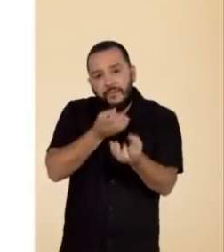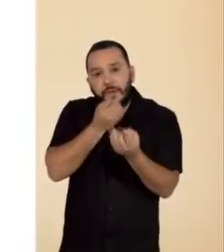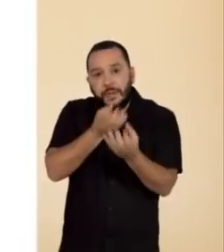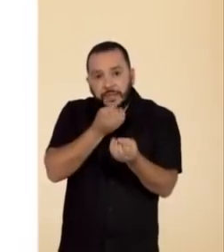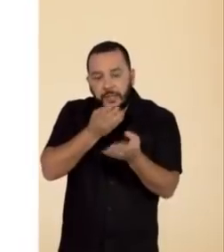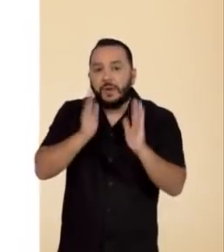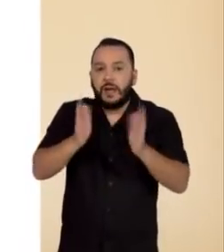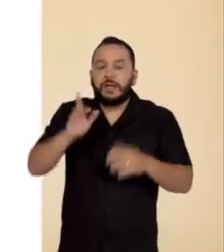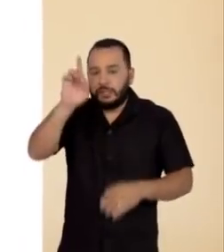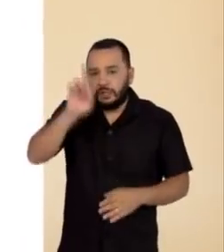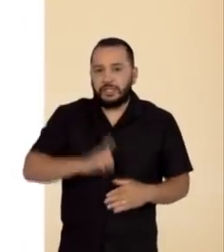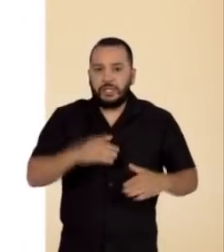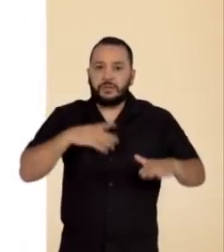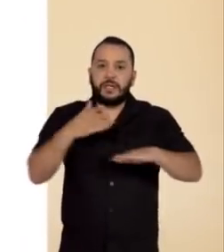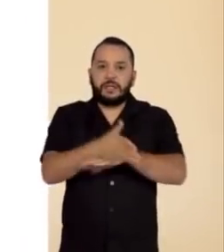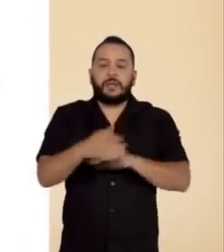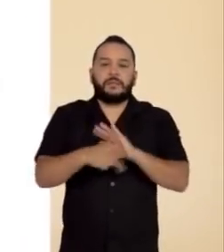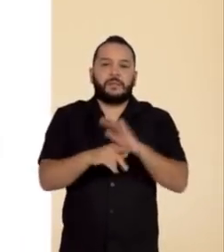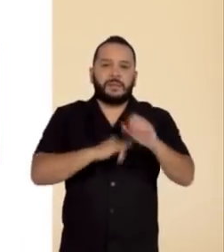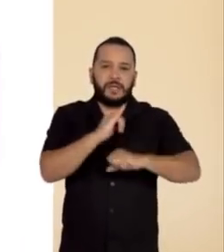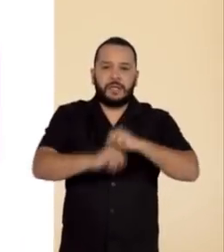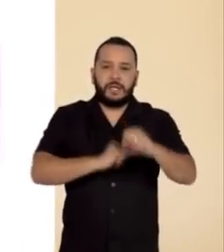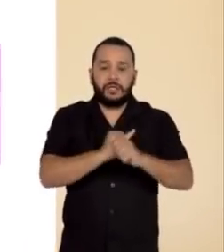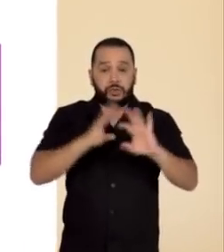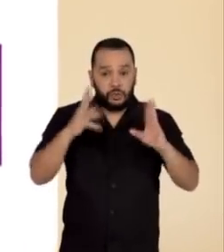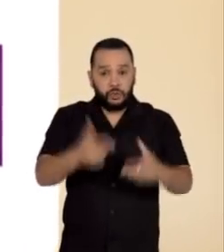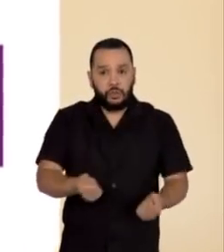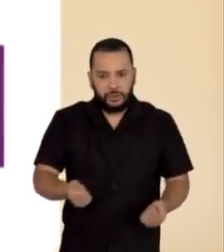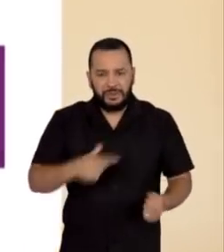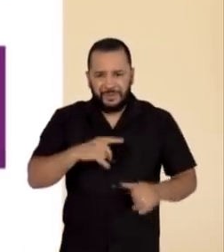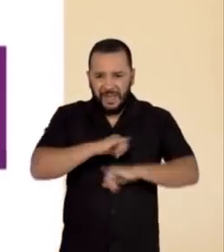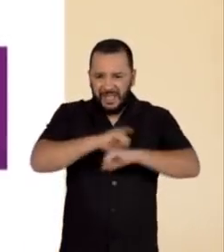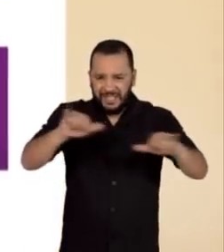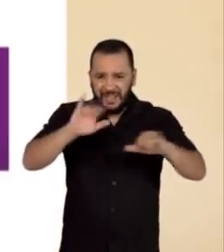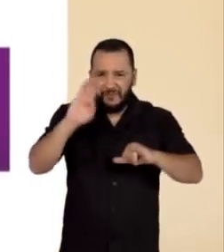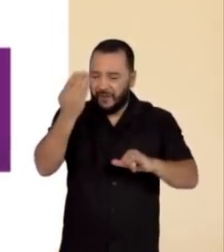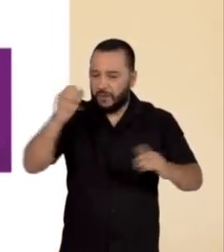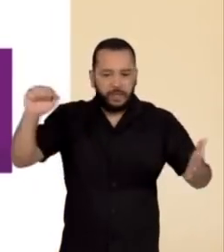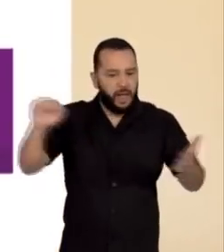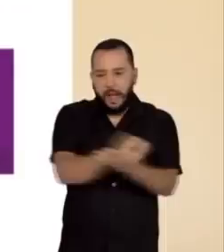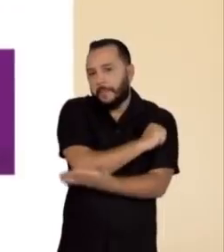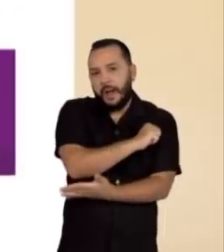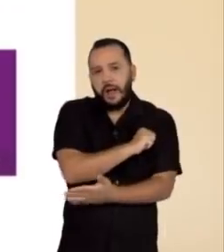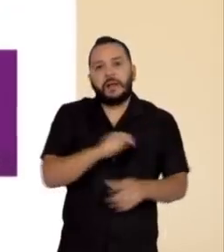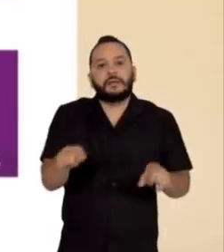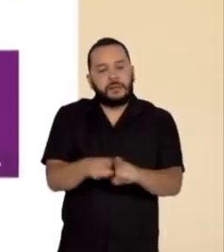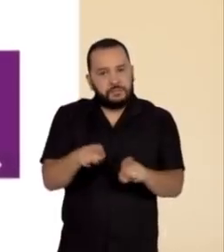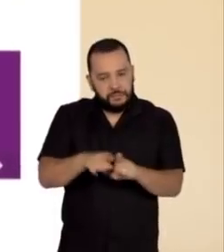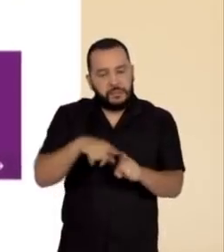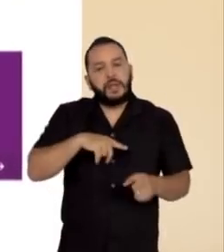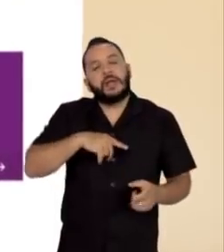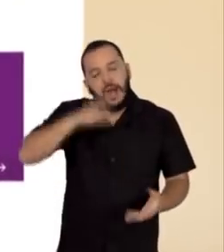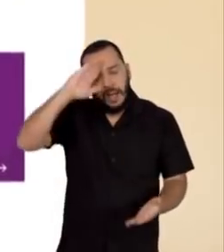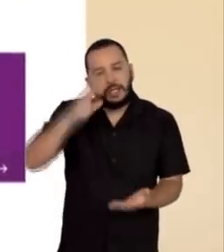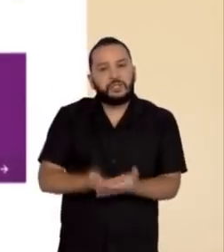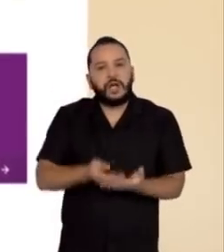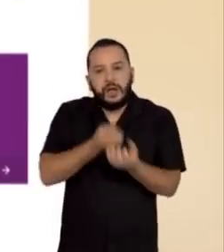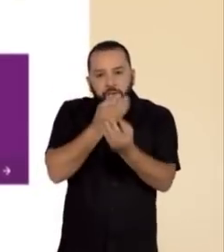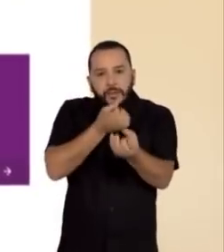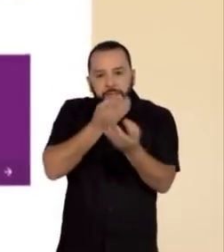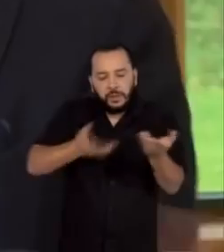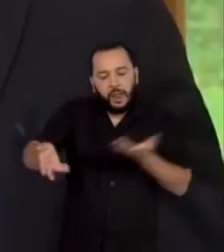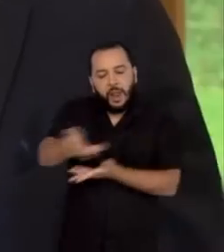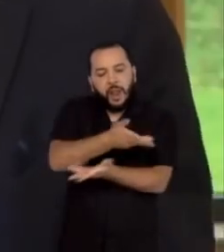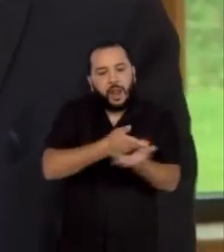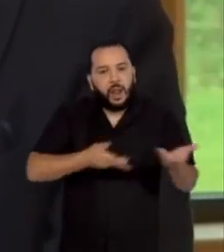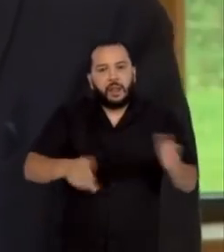consagrar o direito de acessar a internet para todos, reprimir notícias falsas e recuperar a confiança nas informações compartilhadas